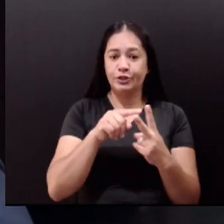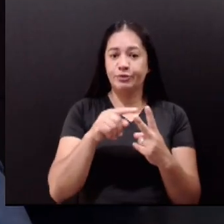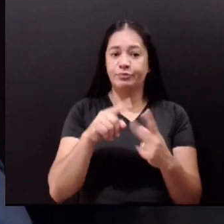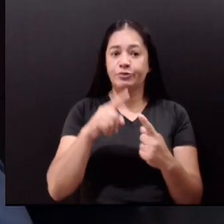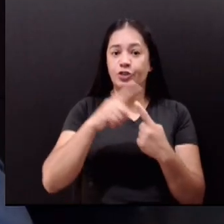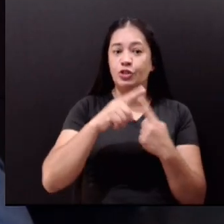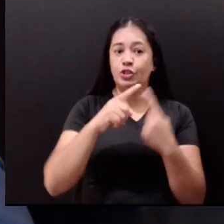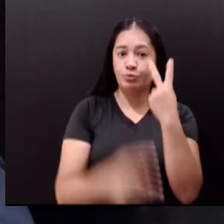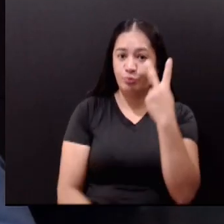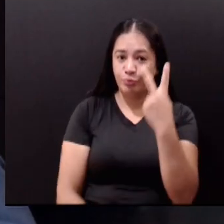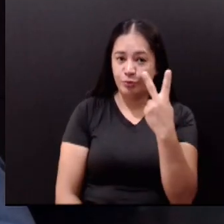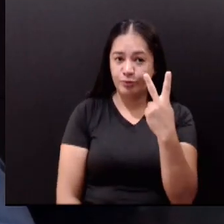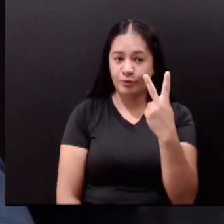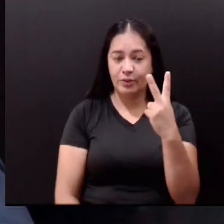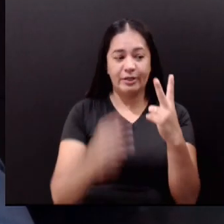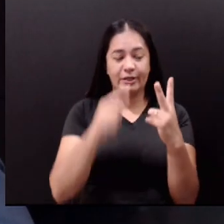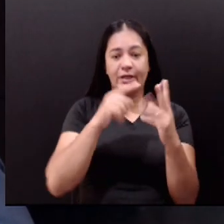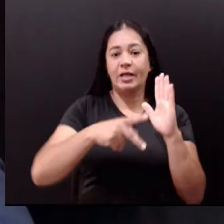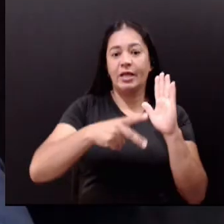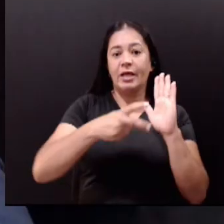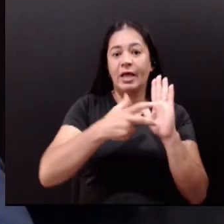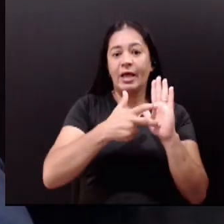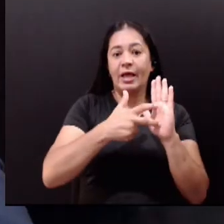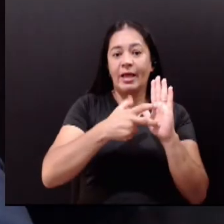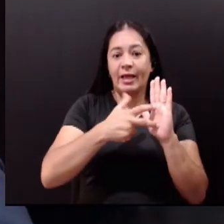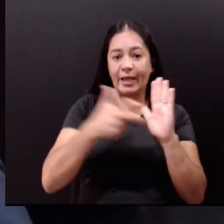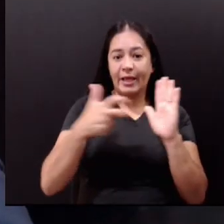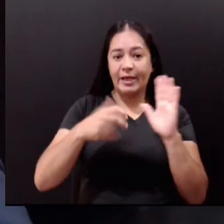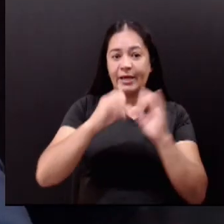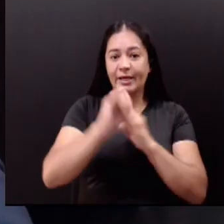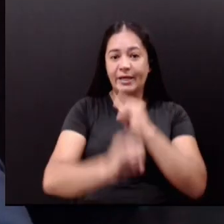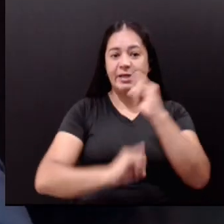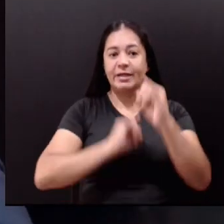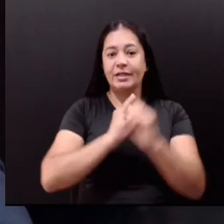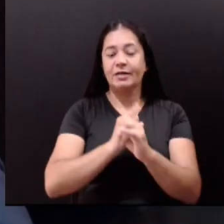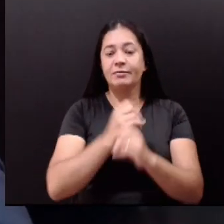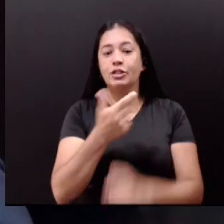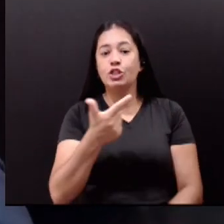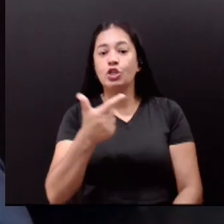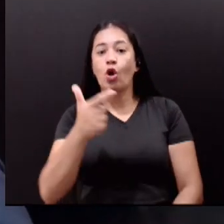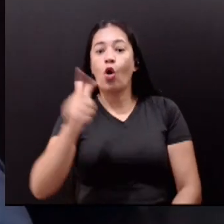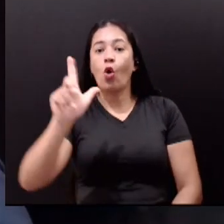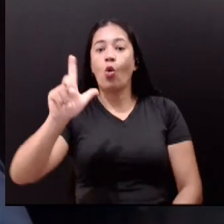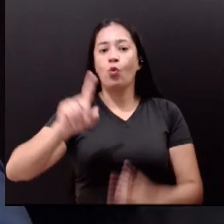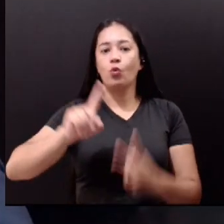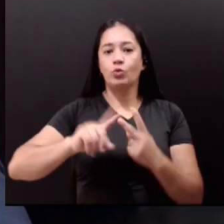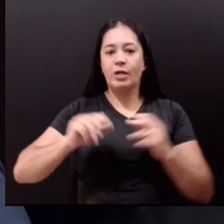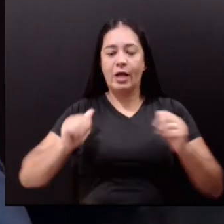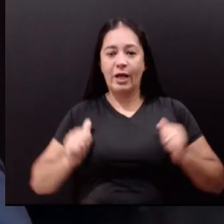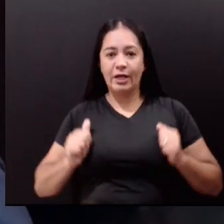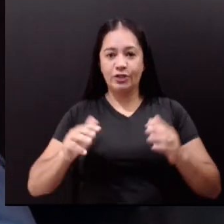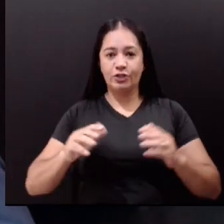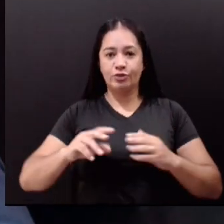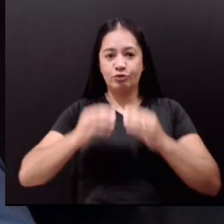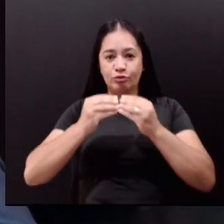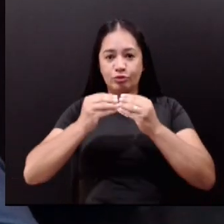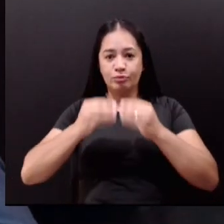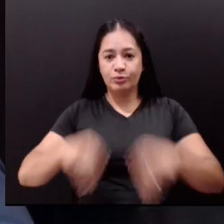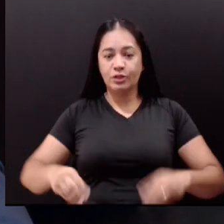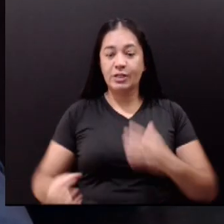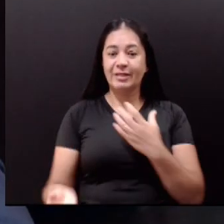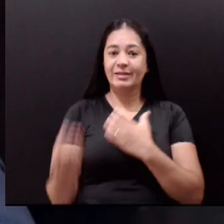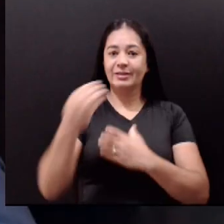crime digital e quando a gente fala de outros atos que geram dano praticados no mundo digital, né. Nem